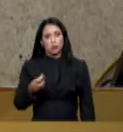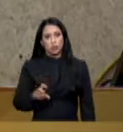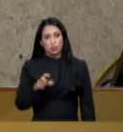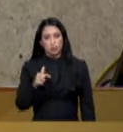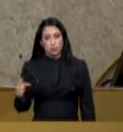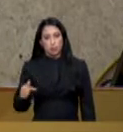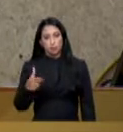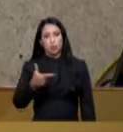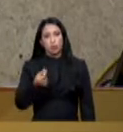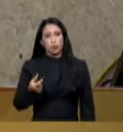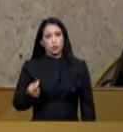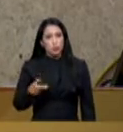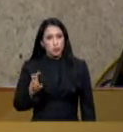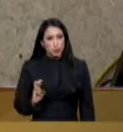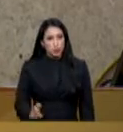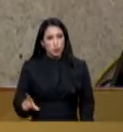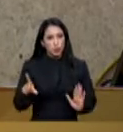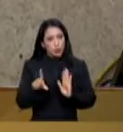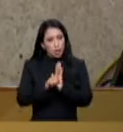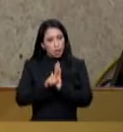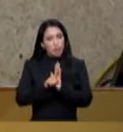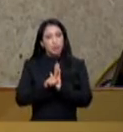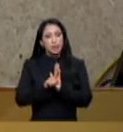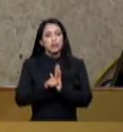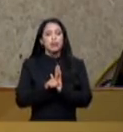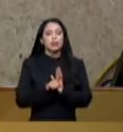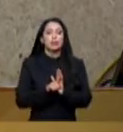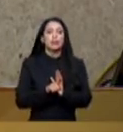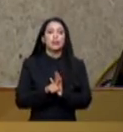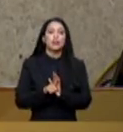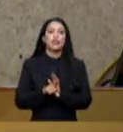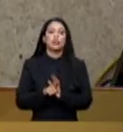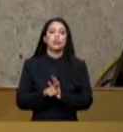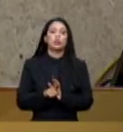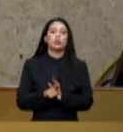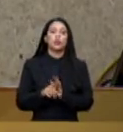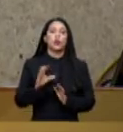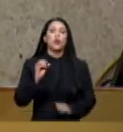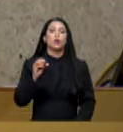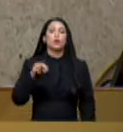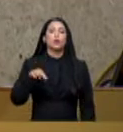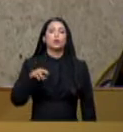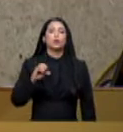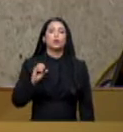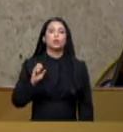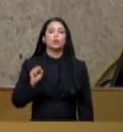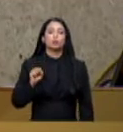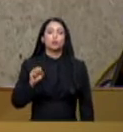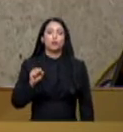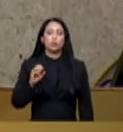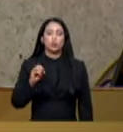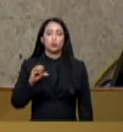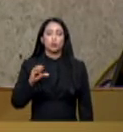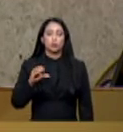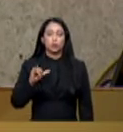11.107/2005, a cognominada Lei dos Consórcios Públicos, e, 4, a Lei